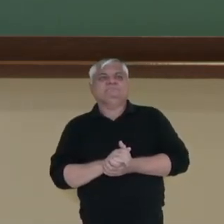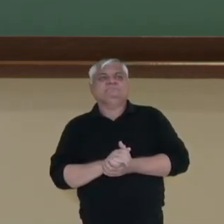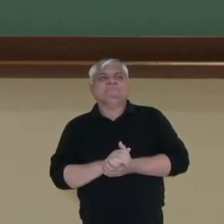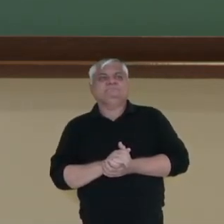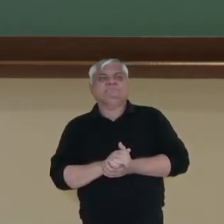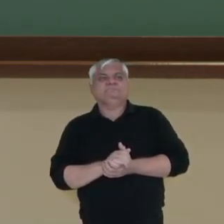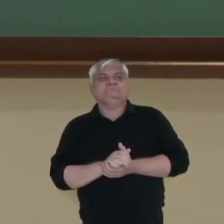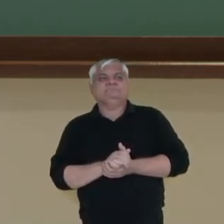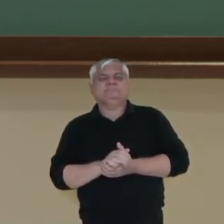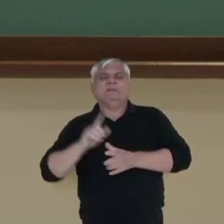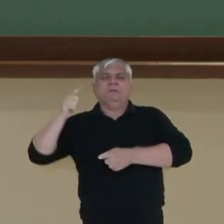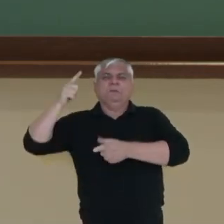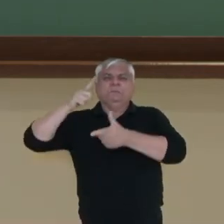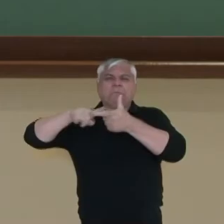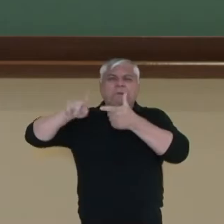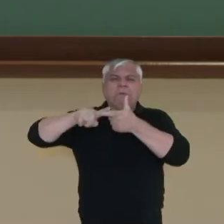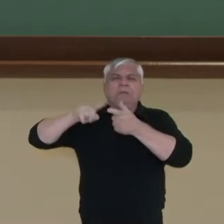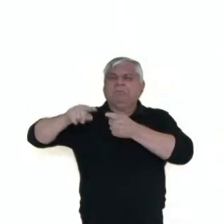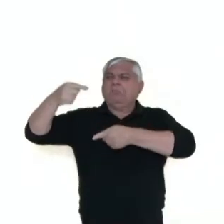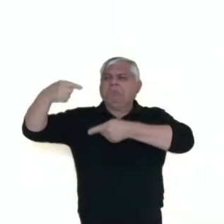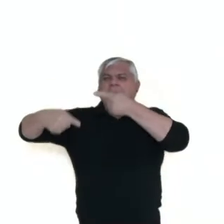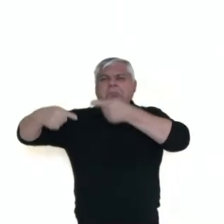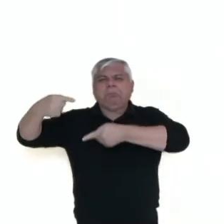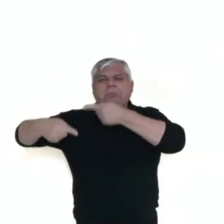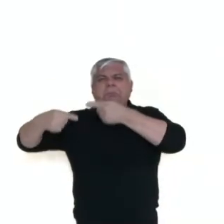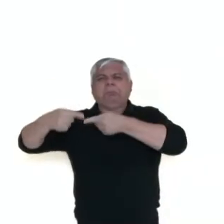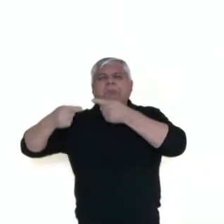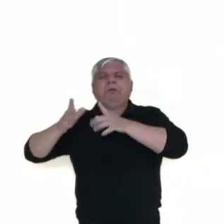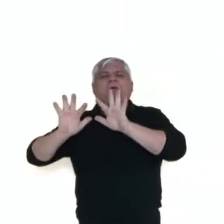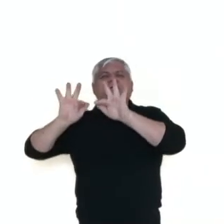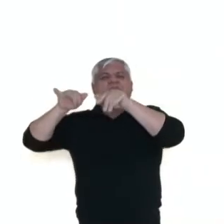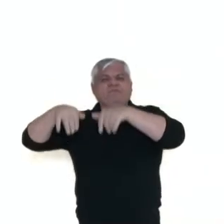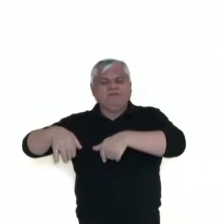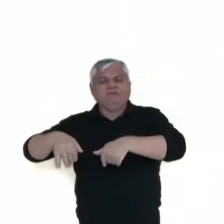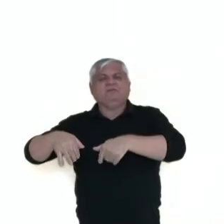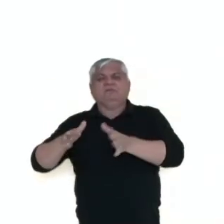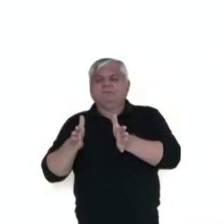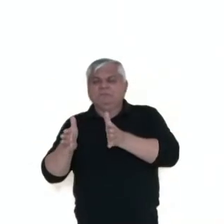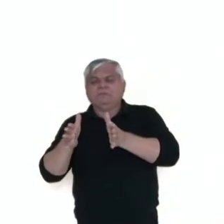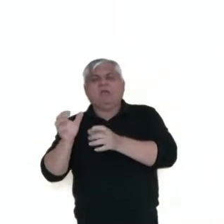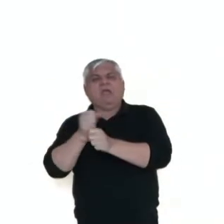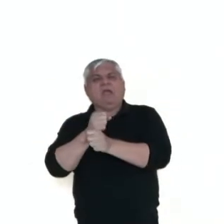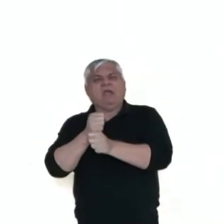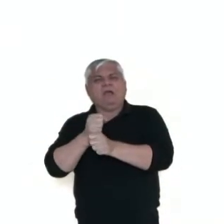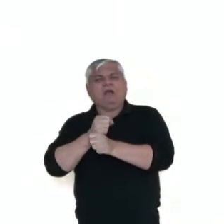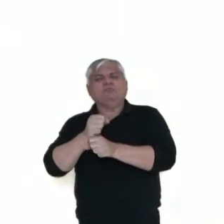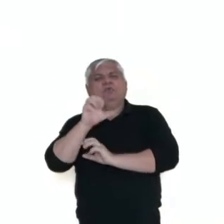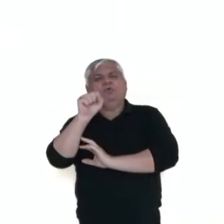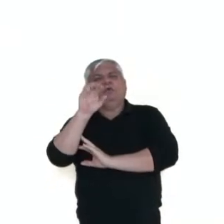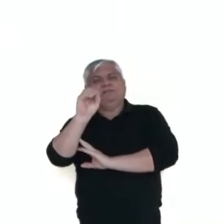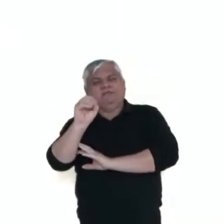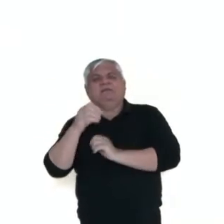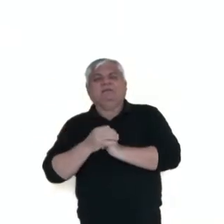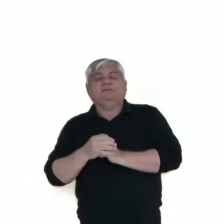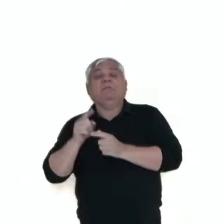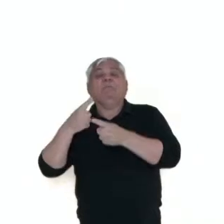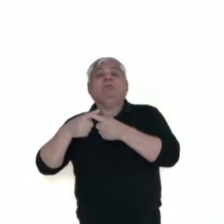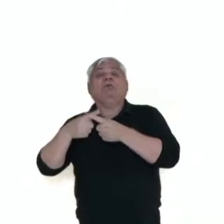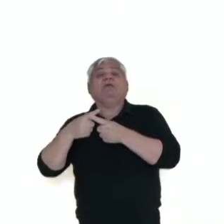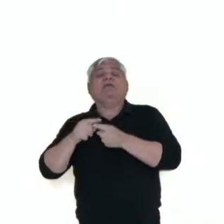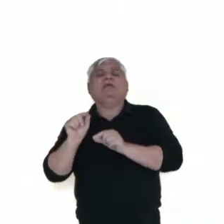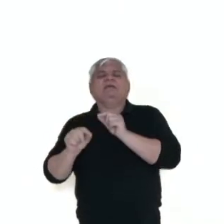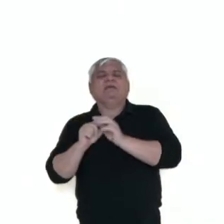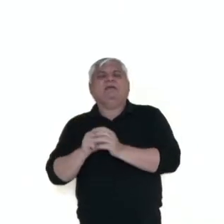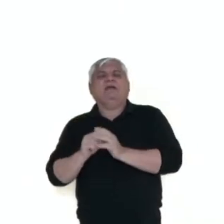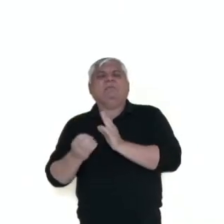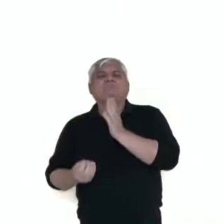E os conflitos chegaram ao fim na década de 80, foi marcada pelo crescimento do fundamentalismo muçulmano. Isso vai